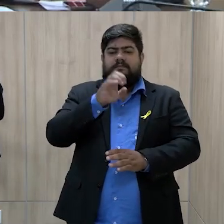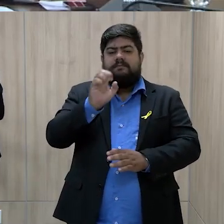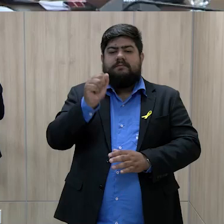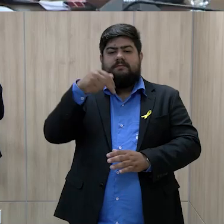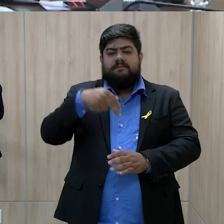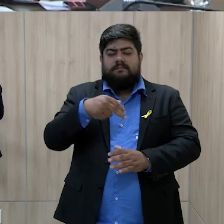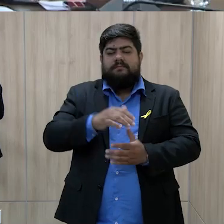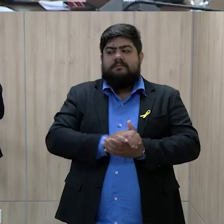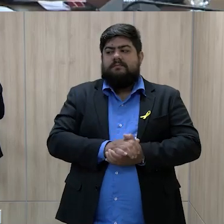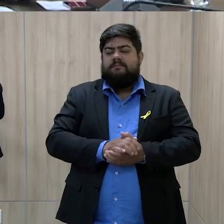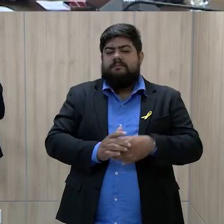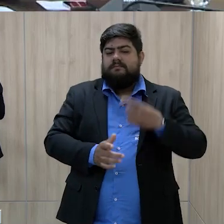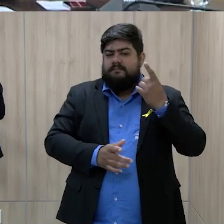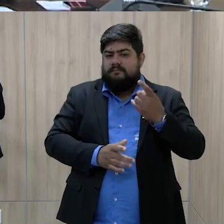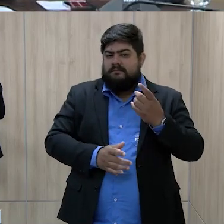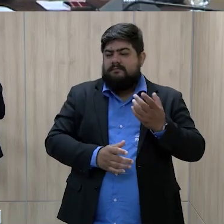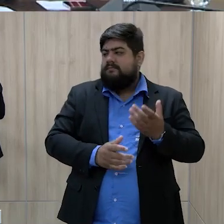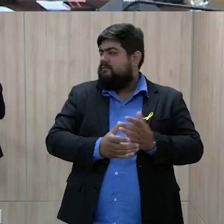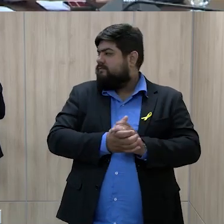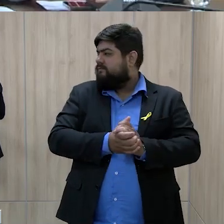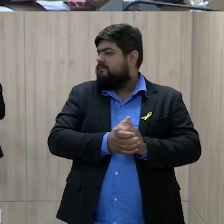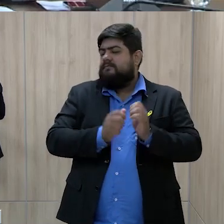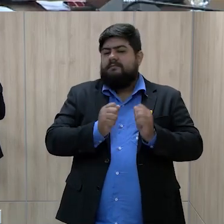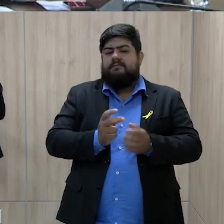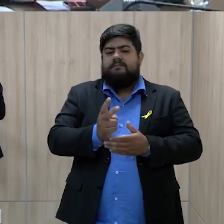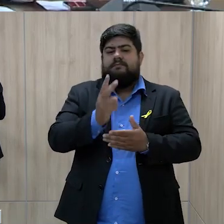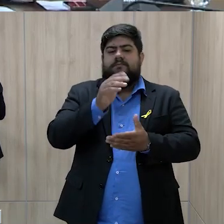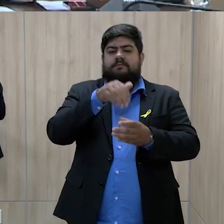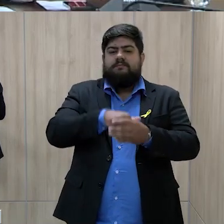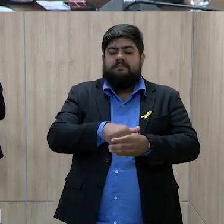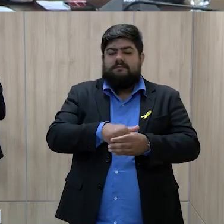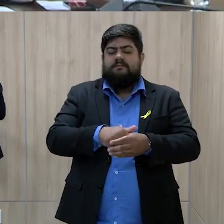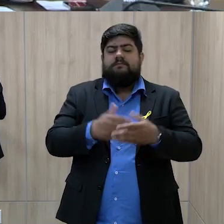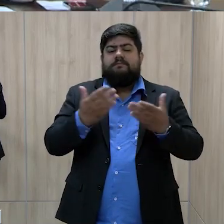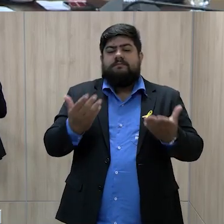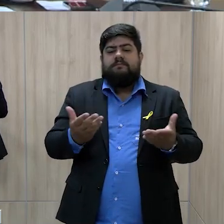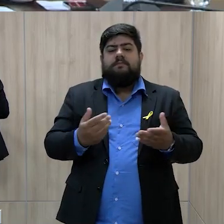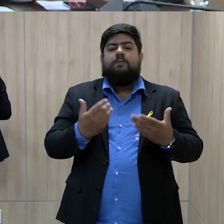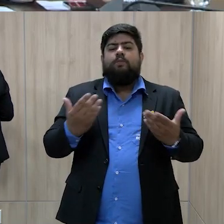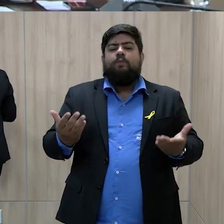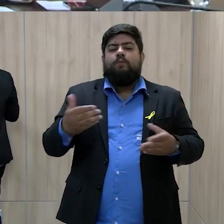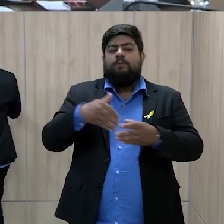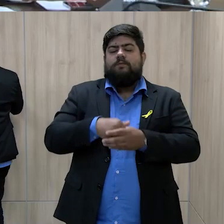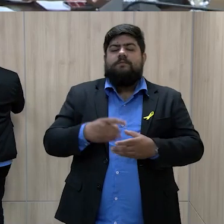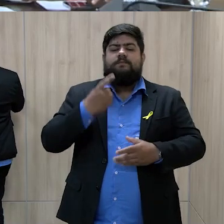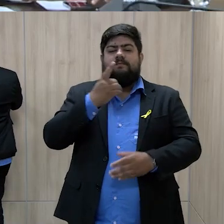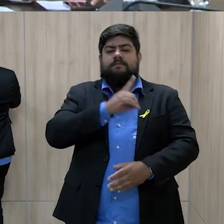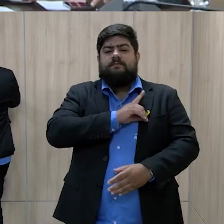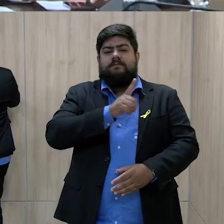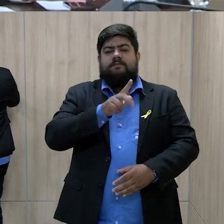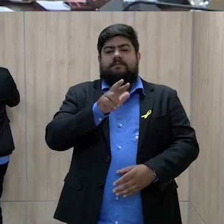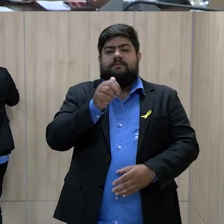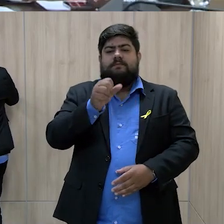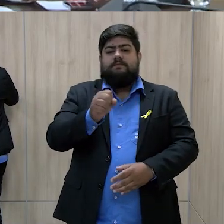Deputado Jean Mendonça Deputado pode prosseguir com a votação né então pergunto como vota Deputado Lucas